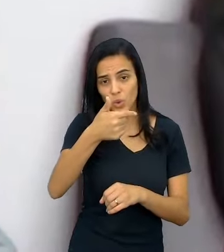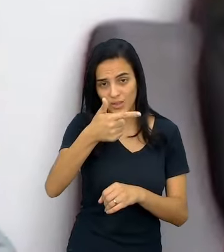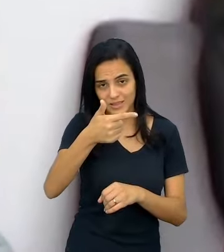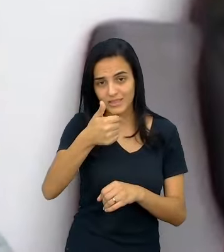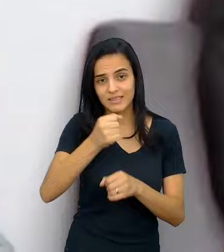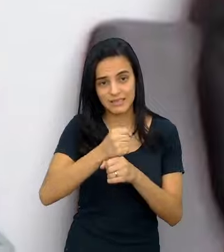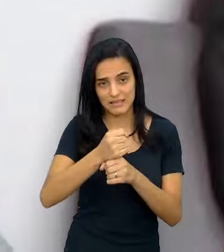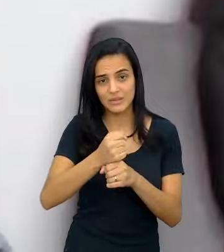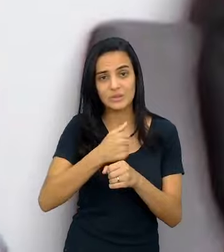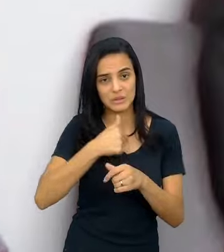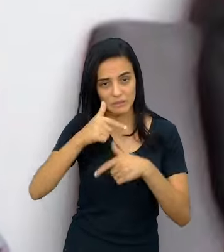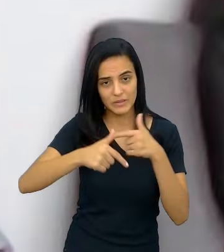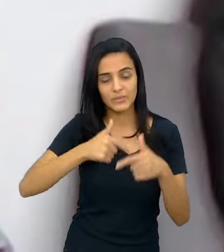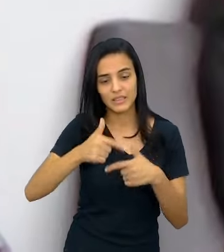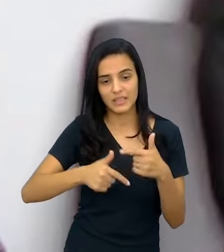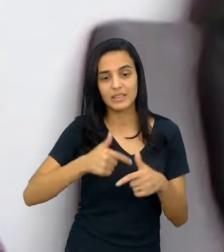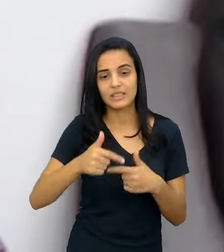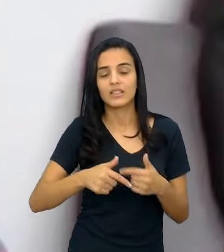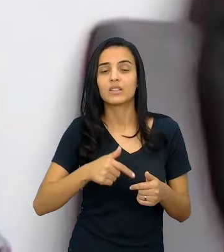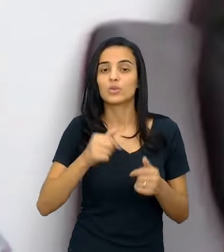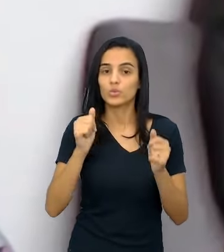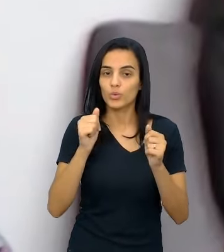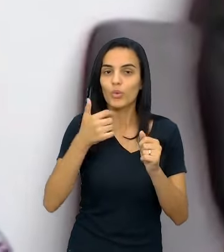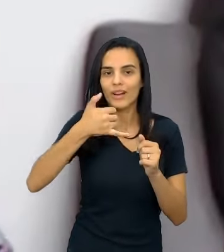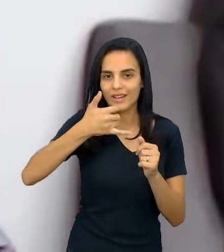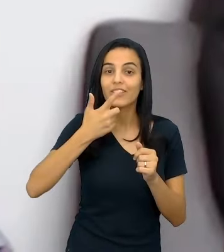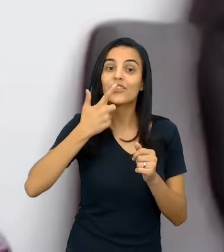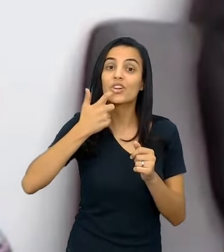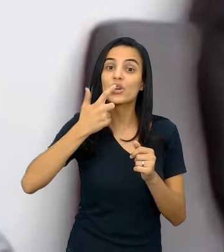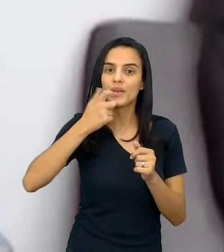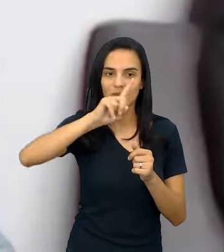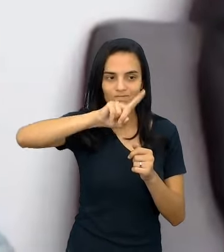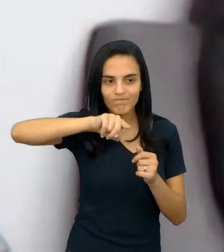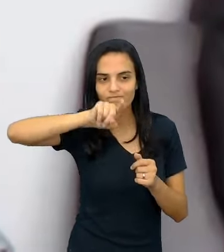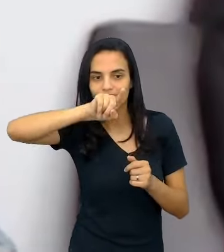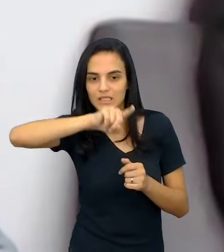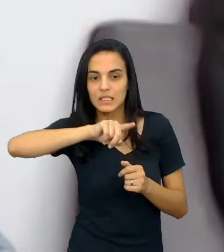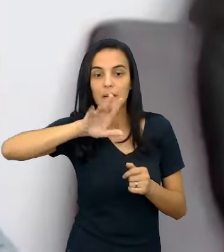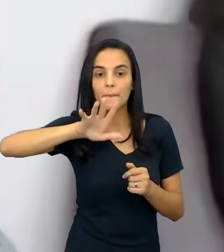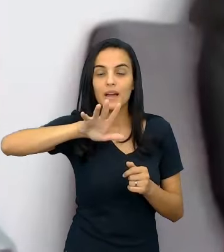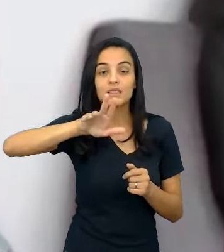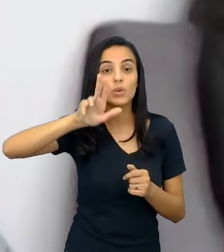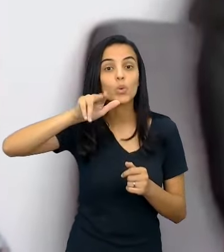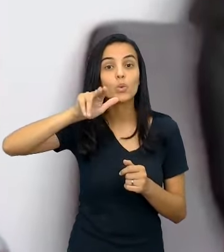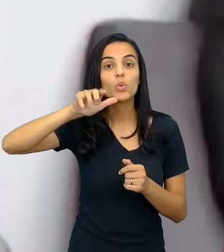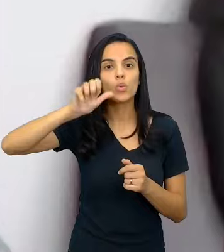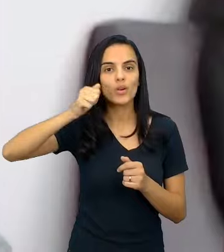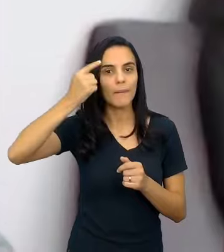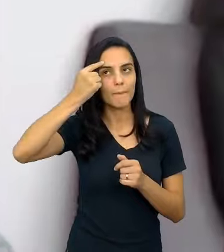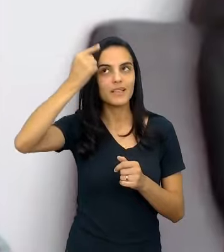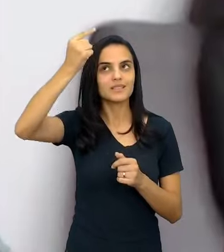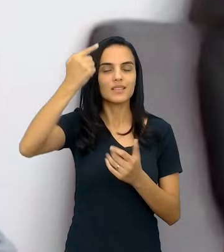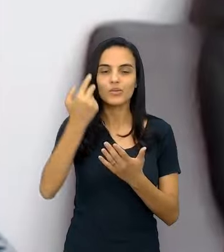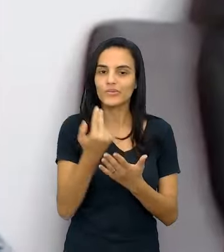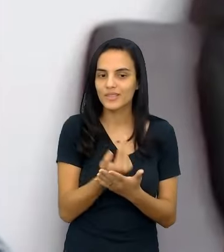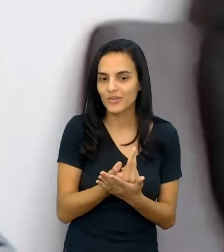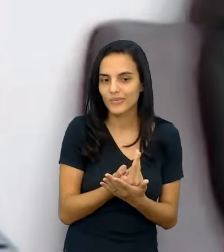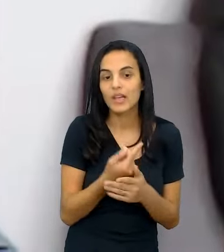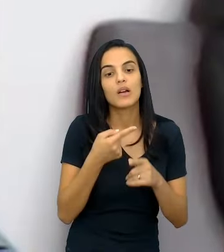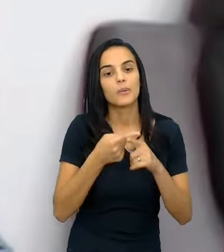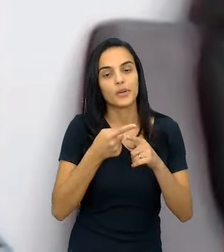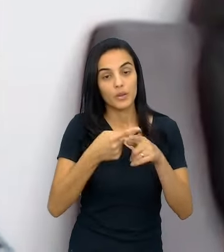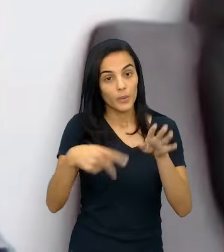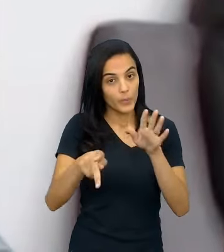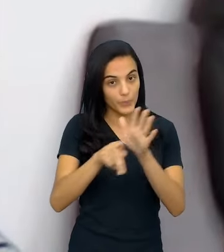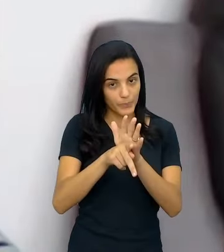aí eu corrigi, punha com caneta vermelha, mas eu nunca pensei nos erros, porque, como o